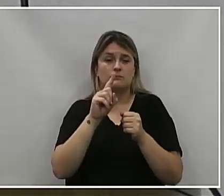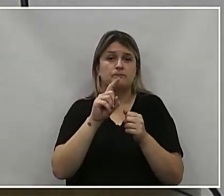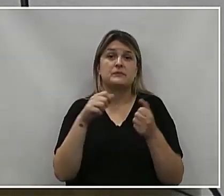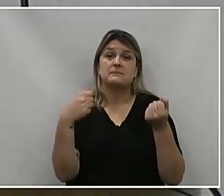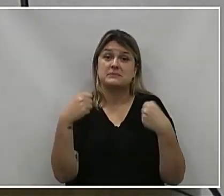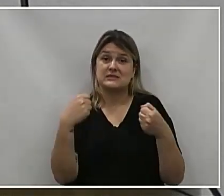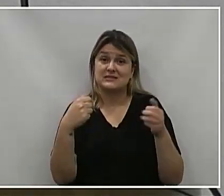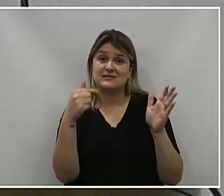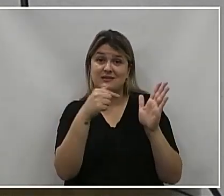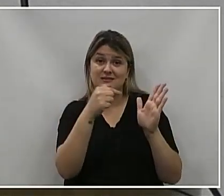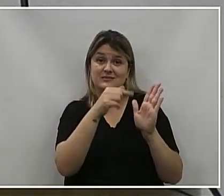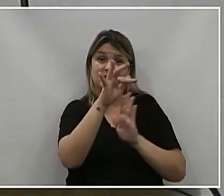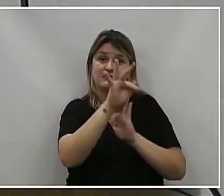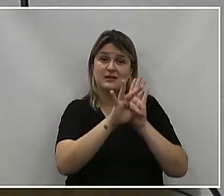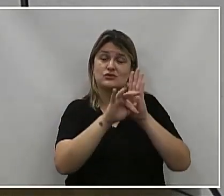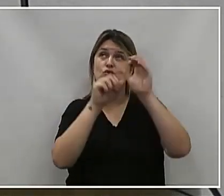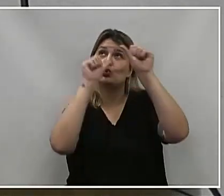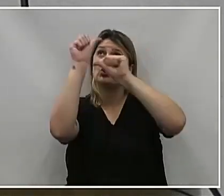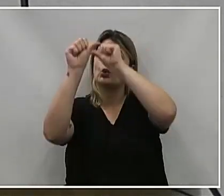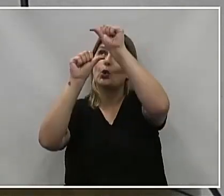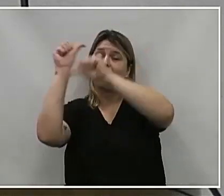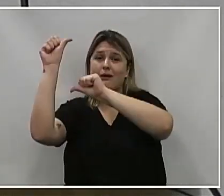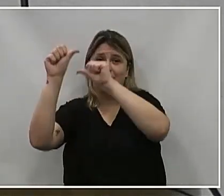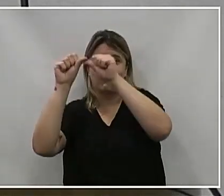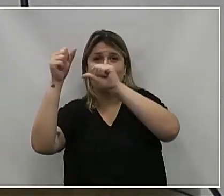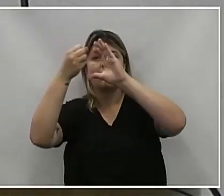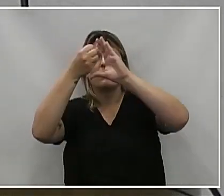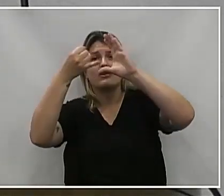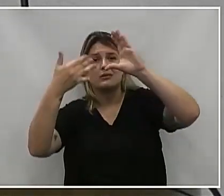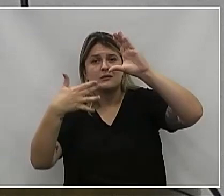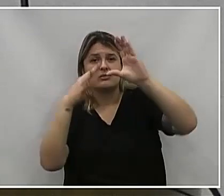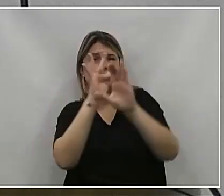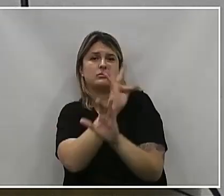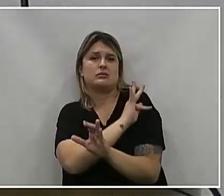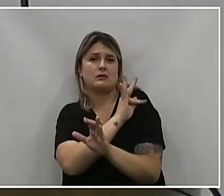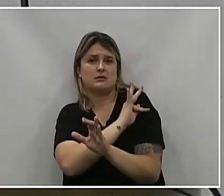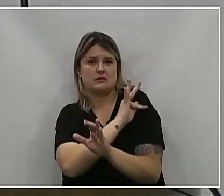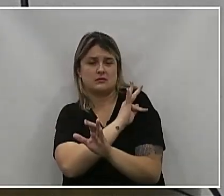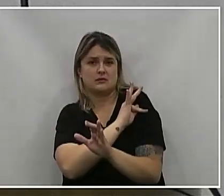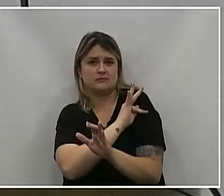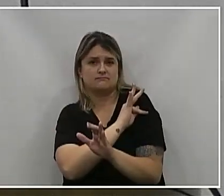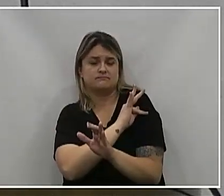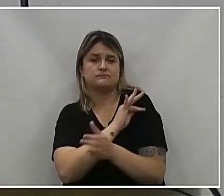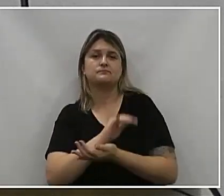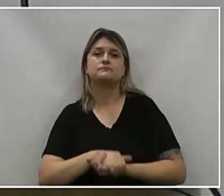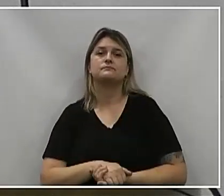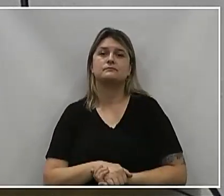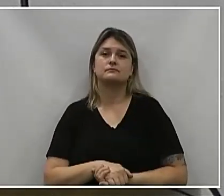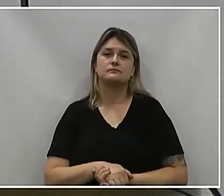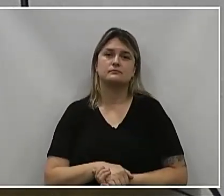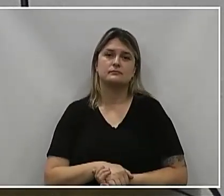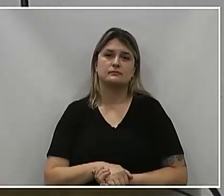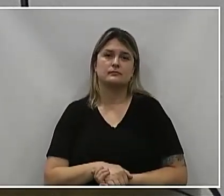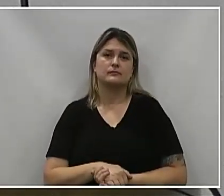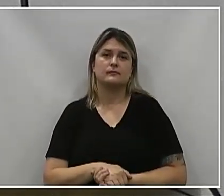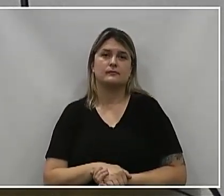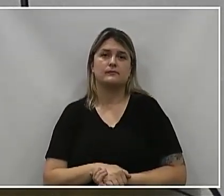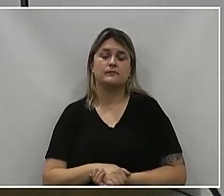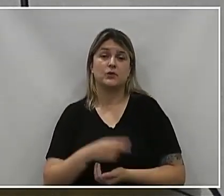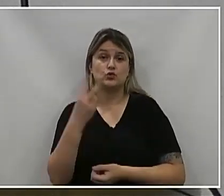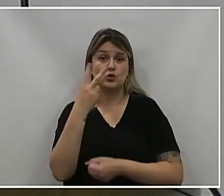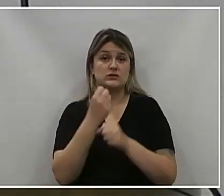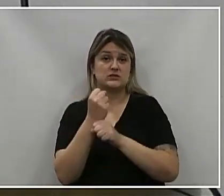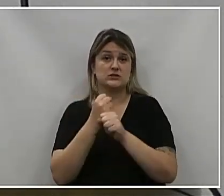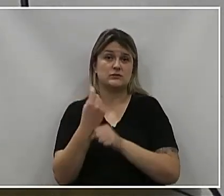de atualizar essas luminárias, as características técnicas dela, é muito significativa. Então, há 2